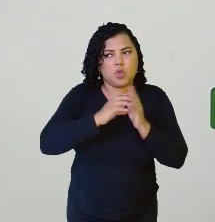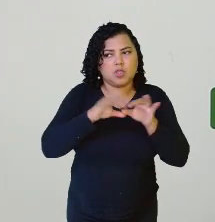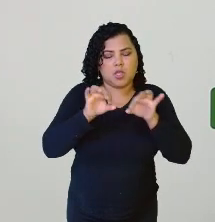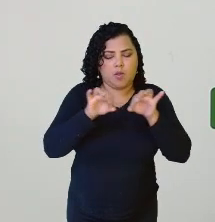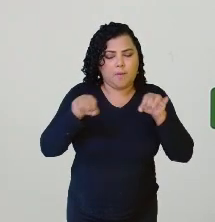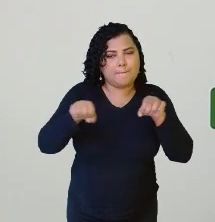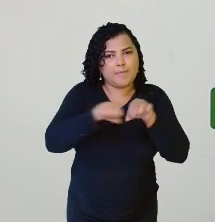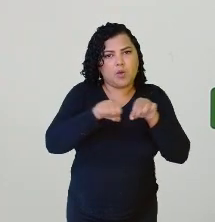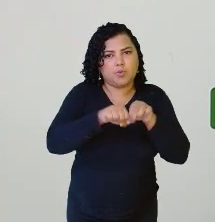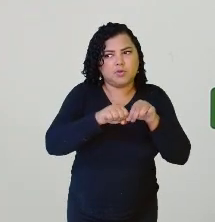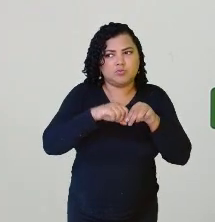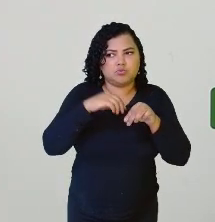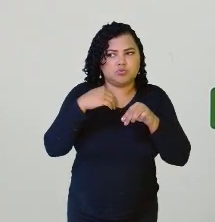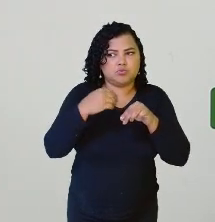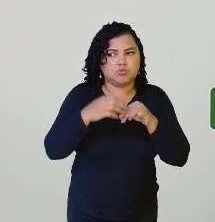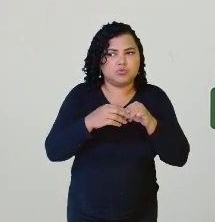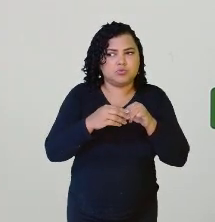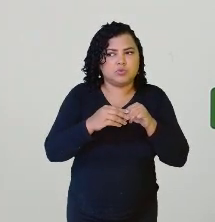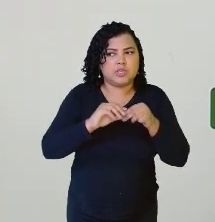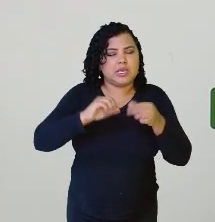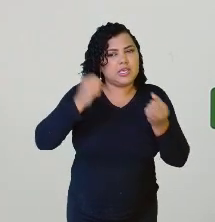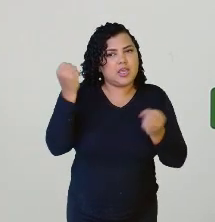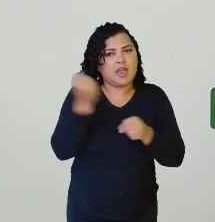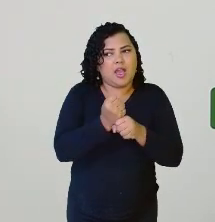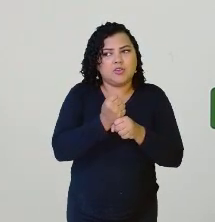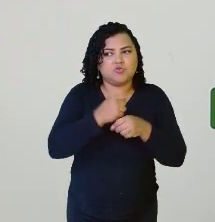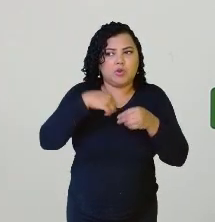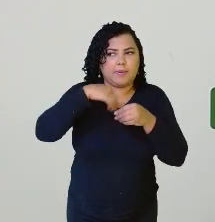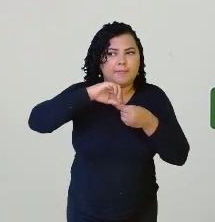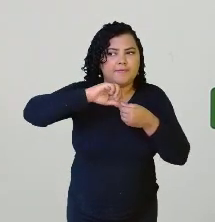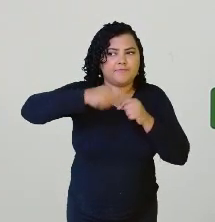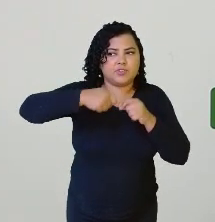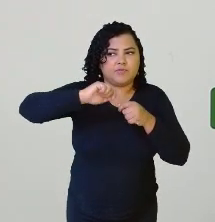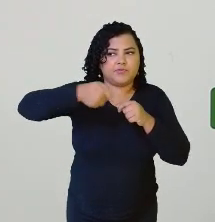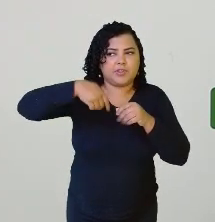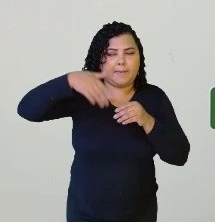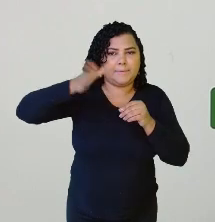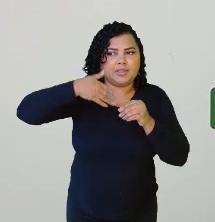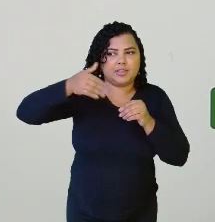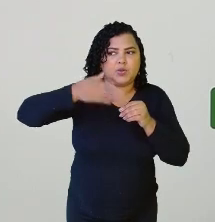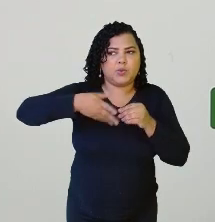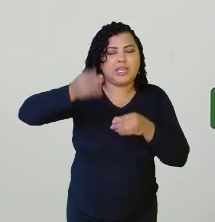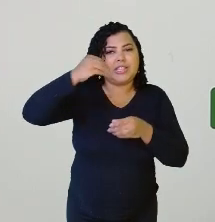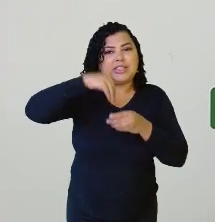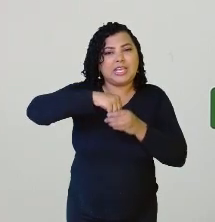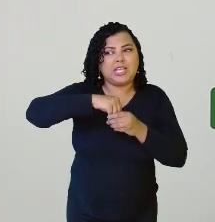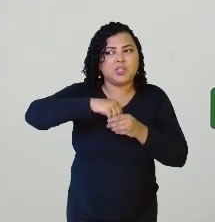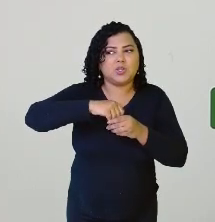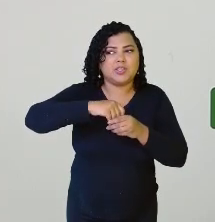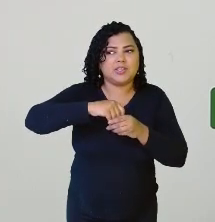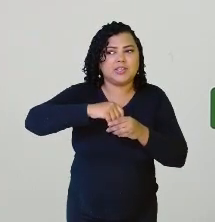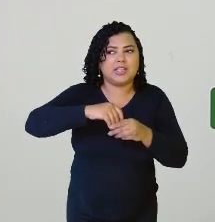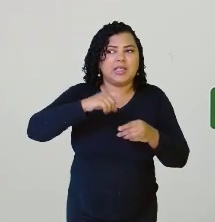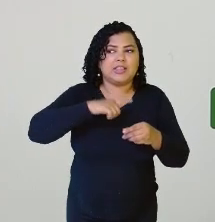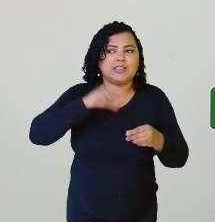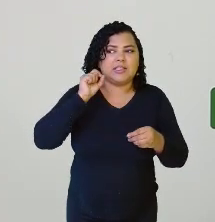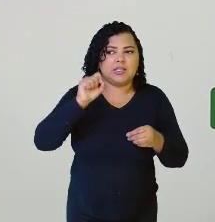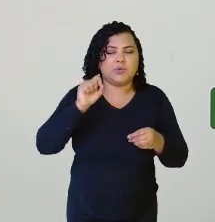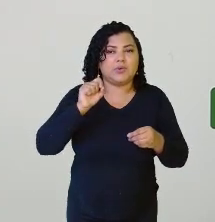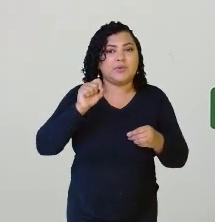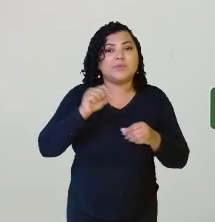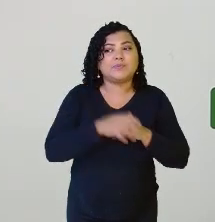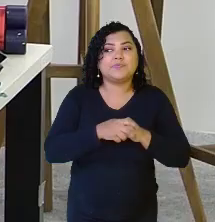pedacinho de madeira, né? Ele raspou aqui um pouco para poder encaixar, colocou fita e dentro do potinho de leite